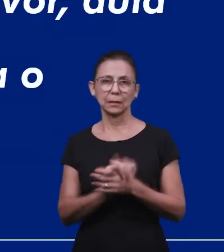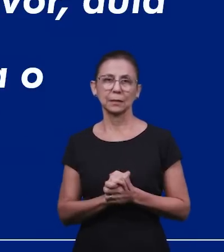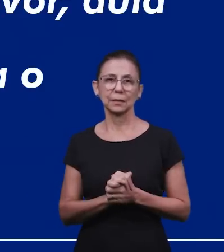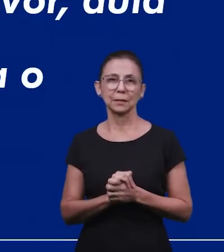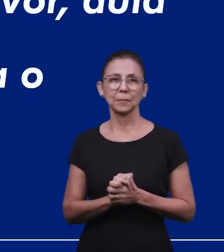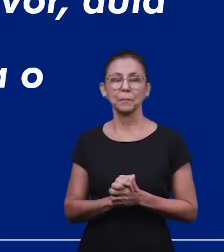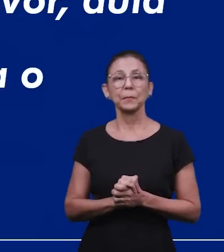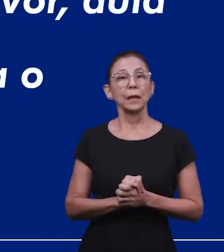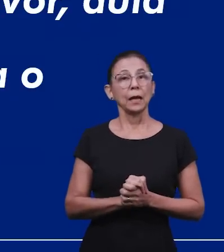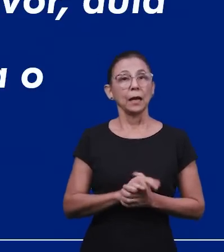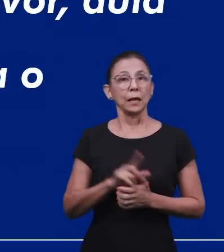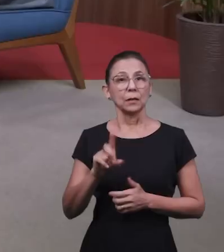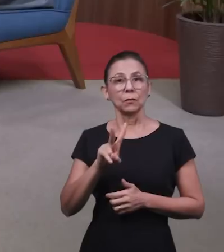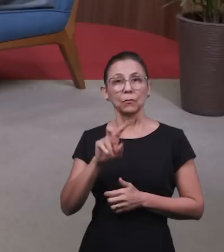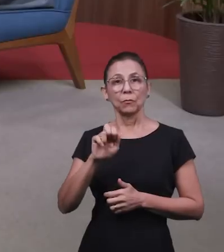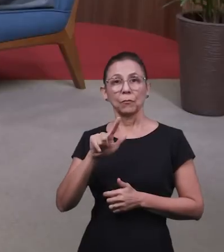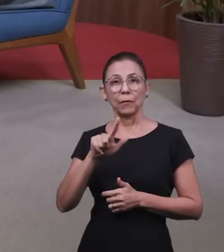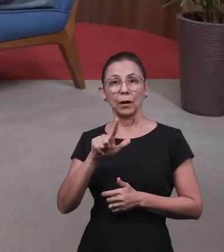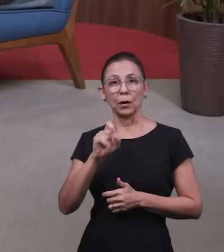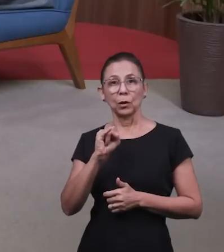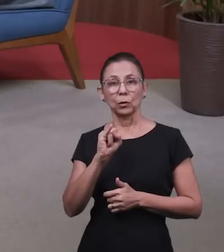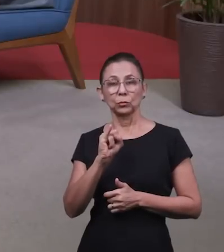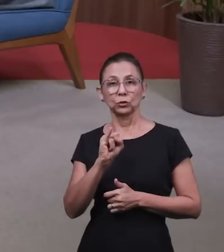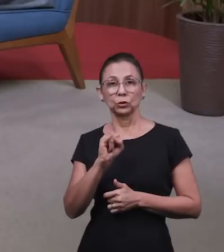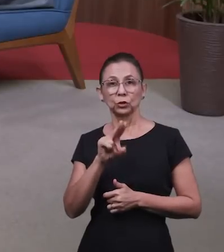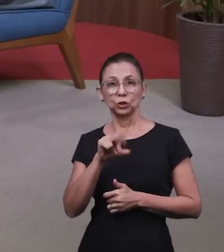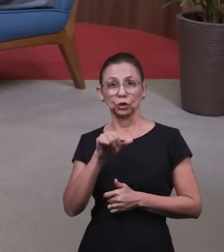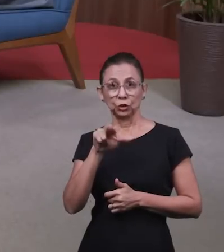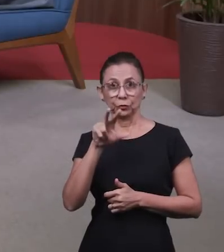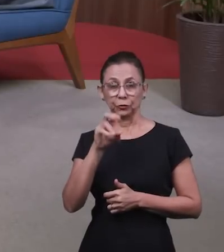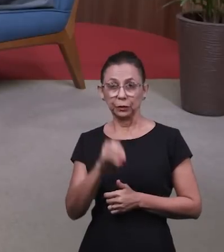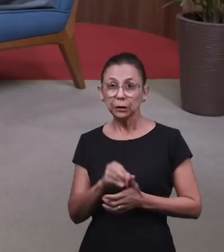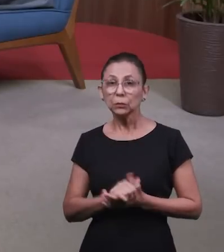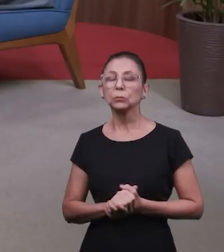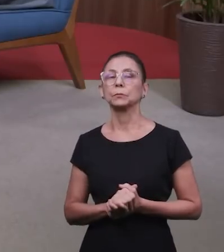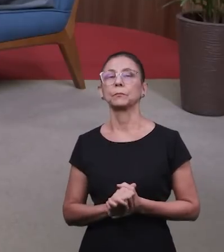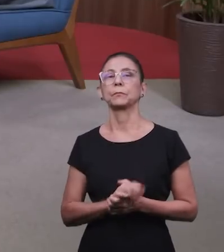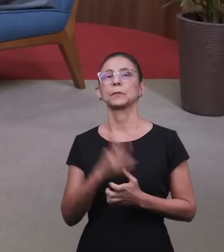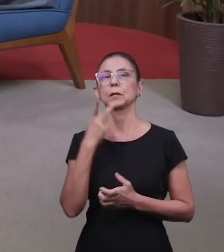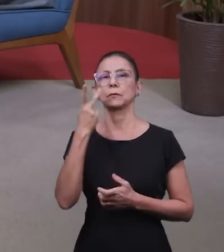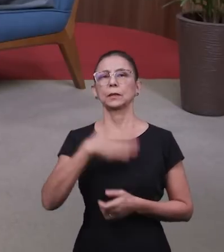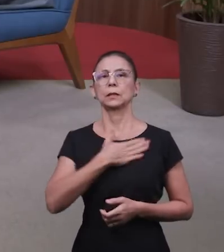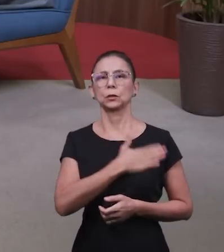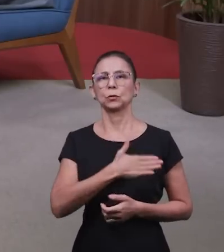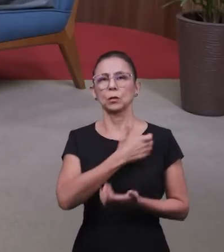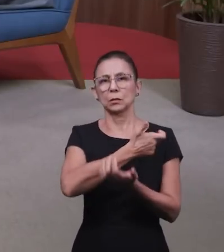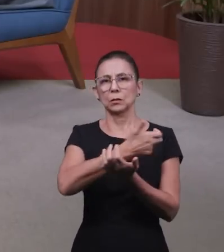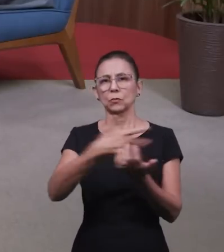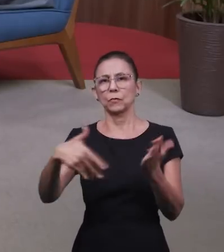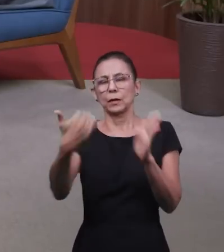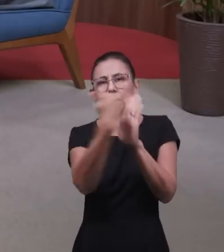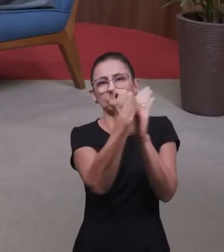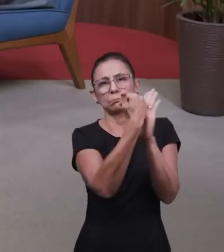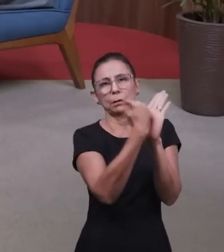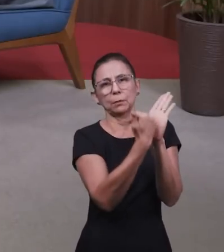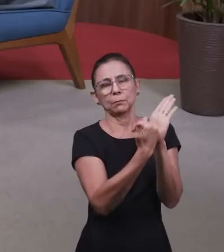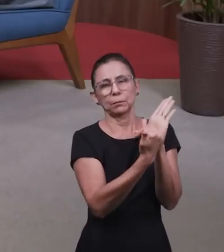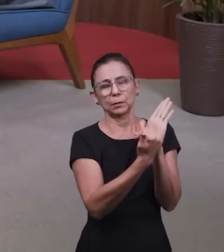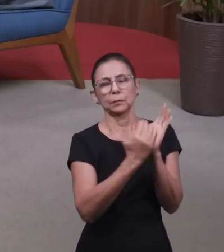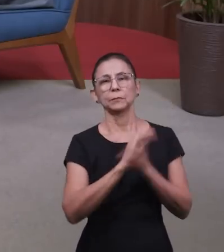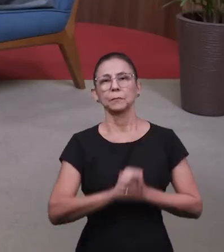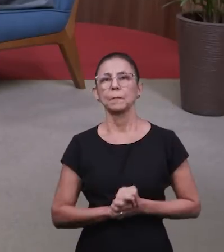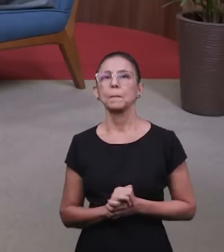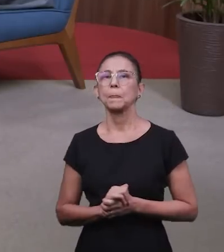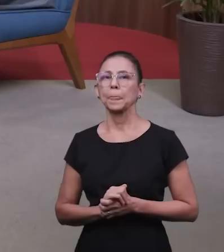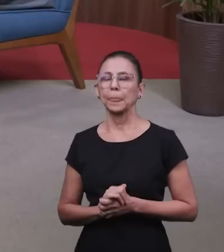programa. O Valdevino, ele fala sobre os diversos quadros que o programa tem, que, aliás, como você já